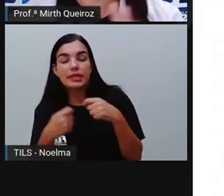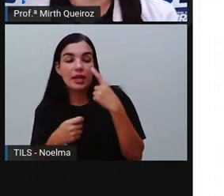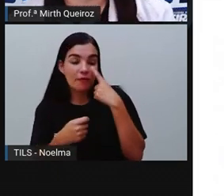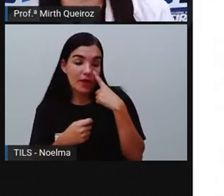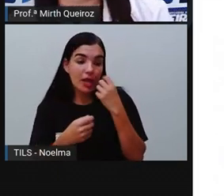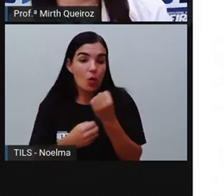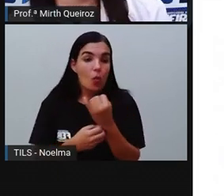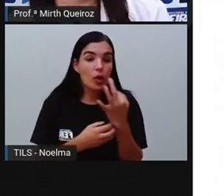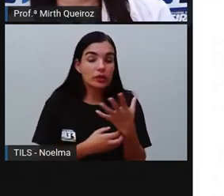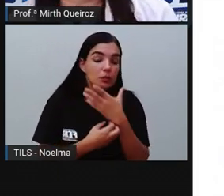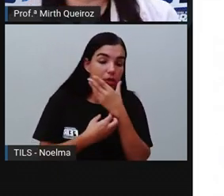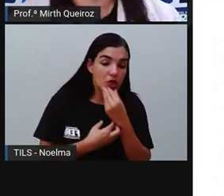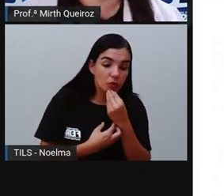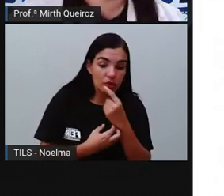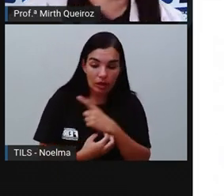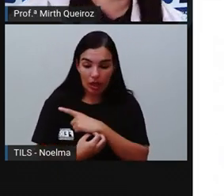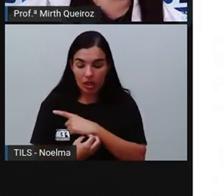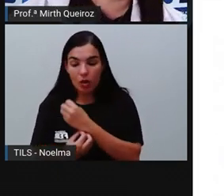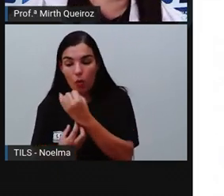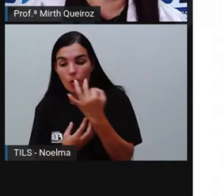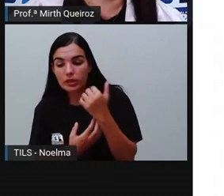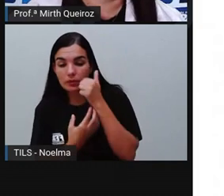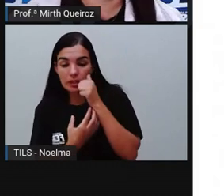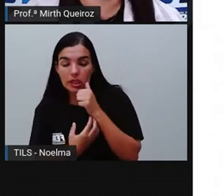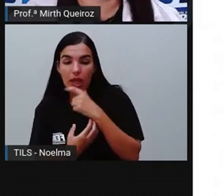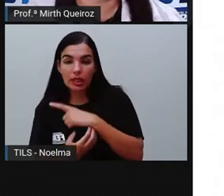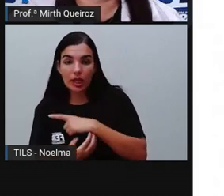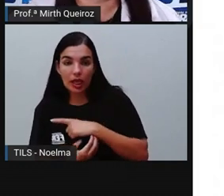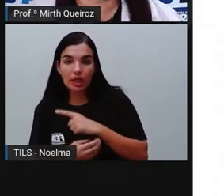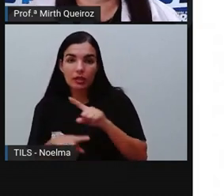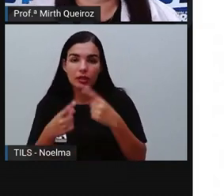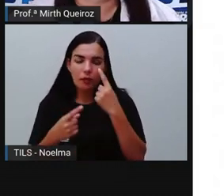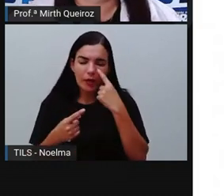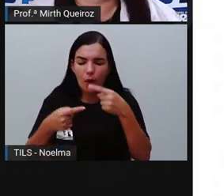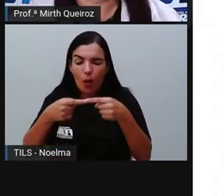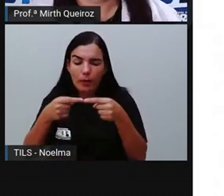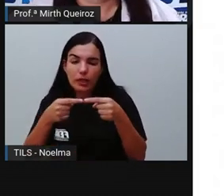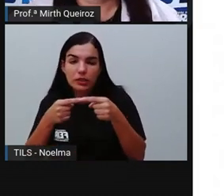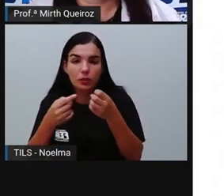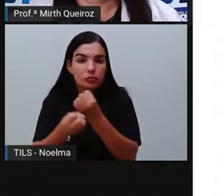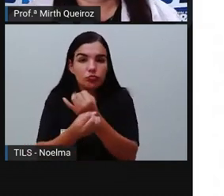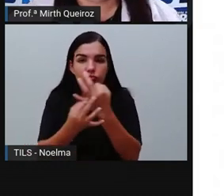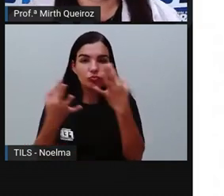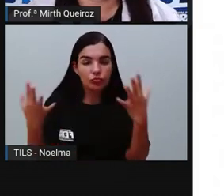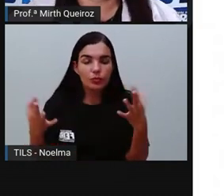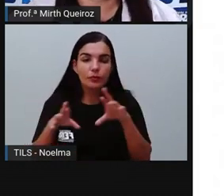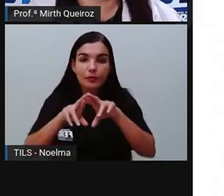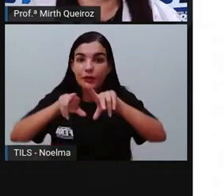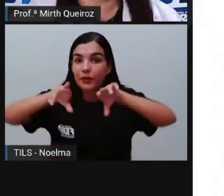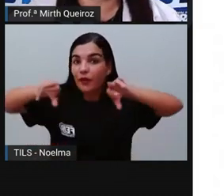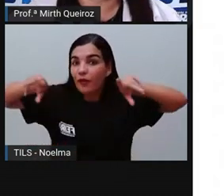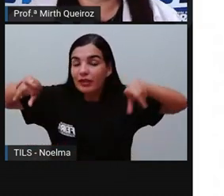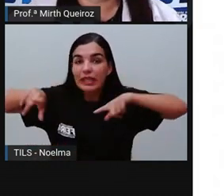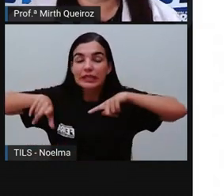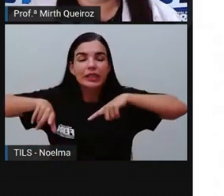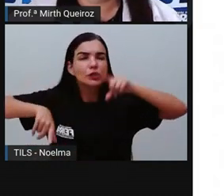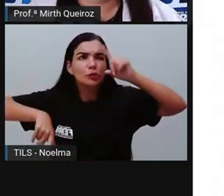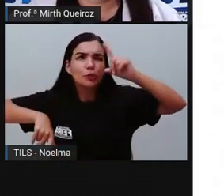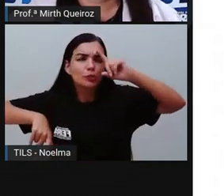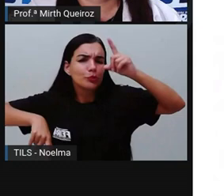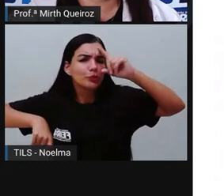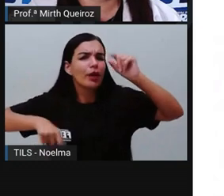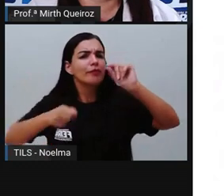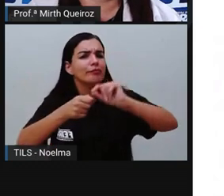quantos meninos a gente tem, como a gente poderia fazer essas combinações, né? E a gente lida com isso o tempo